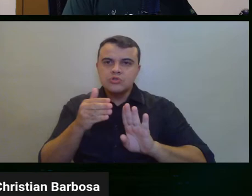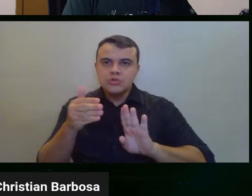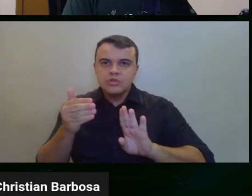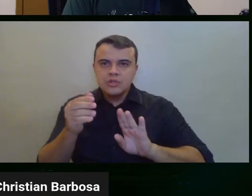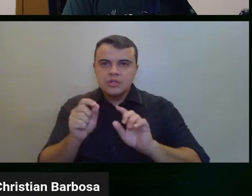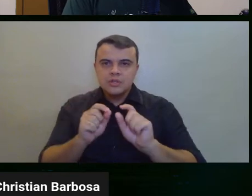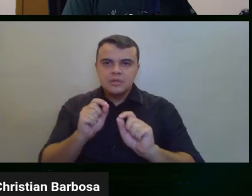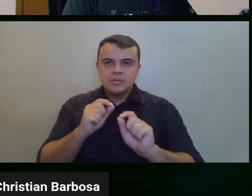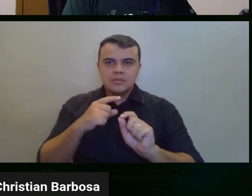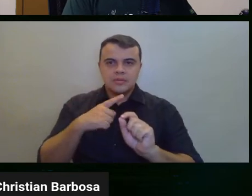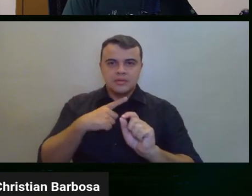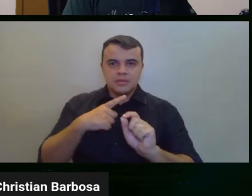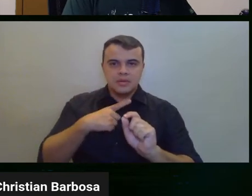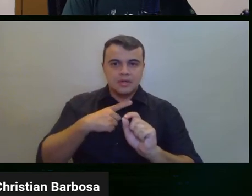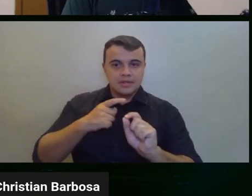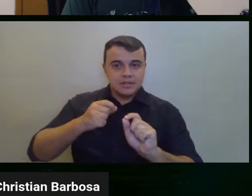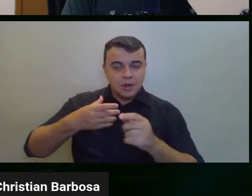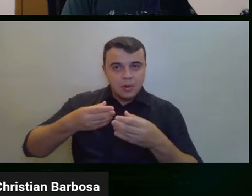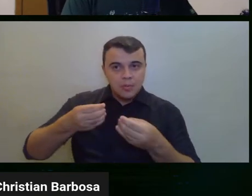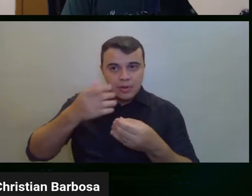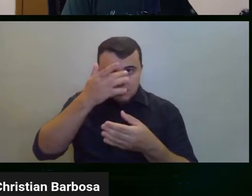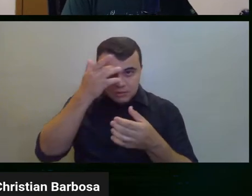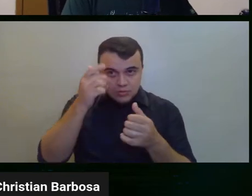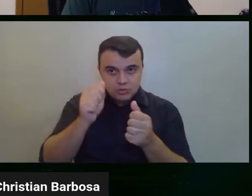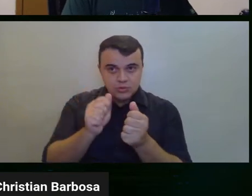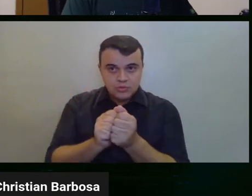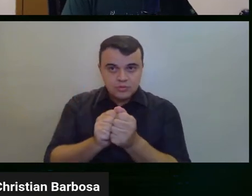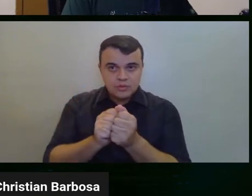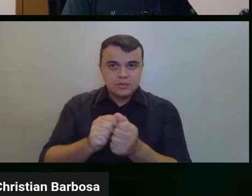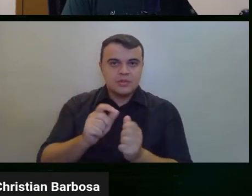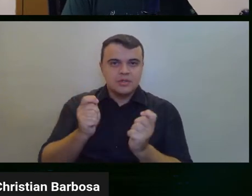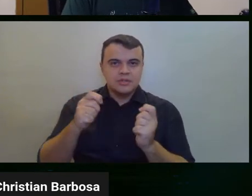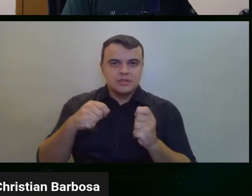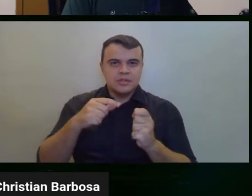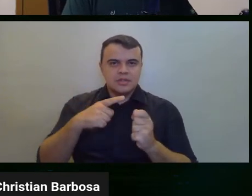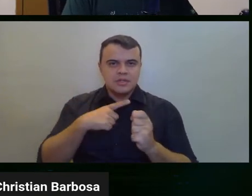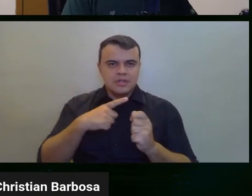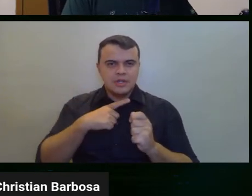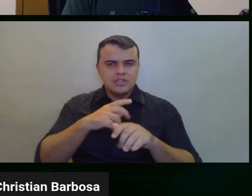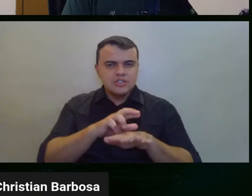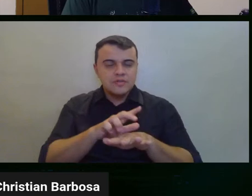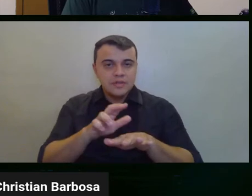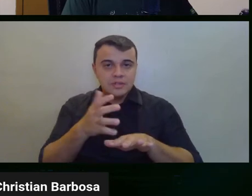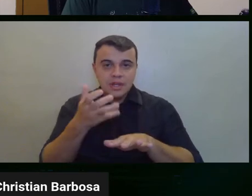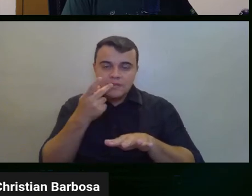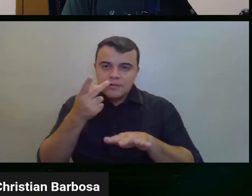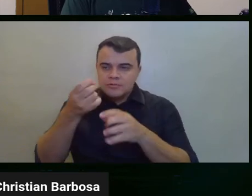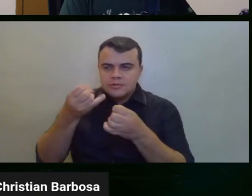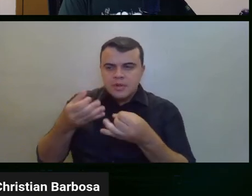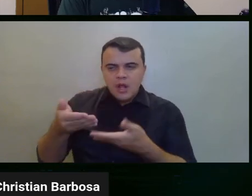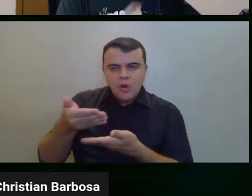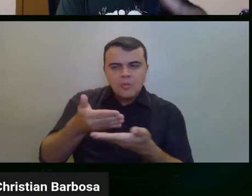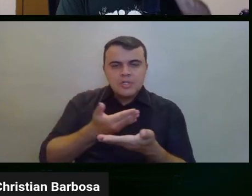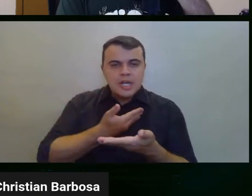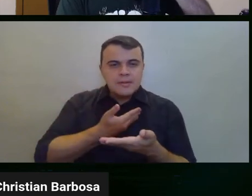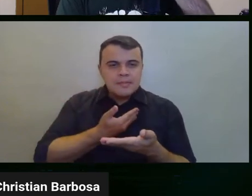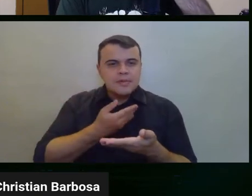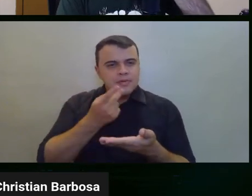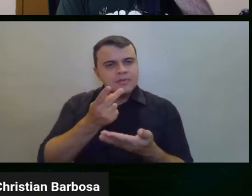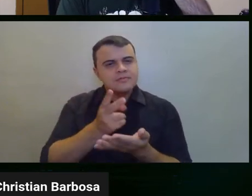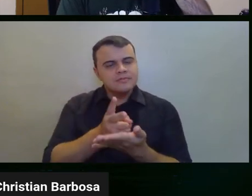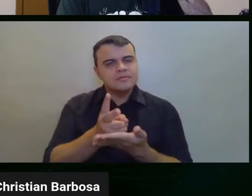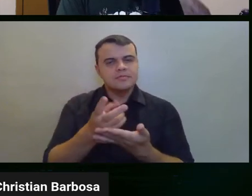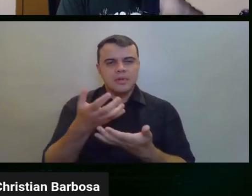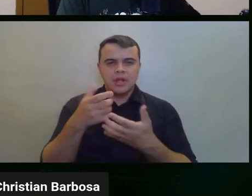ali e ainda por cima começar com uma baita galera junto né porque o efeito de comunidade inclusive que o Renan falou compartilha com alguém que ele sempre